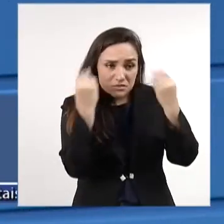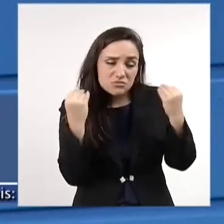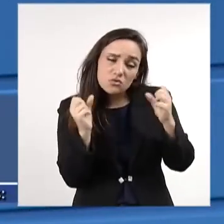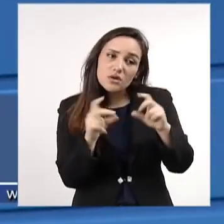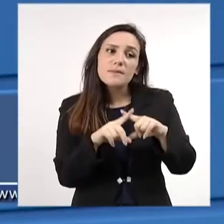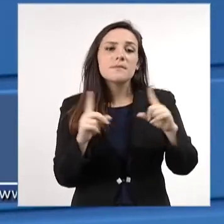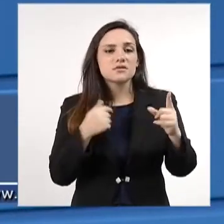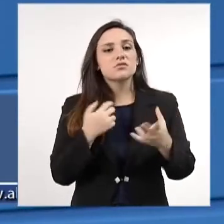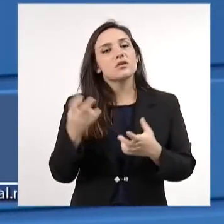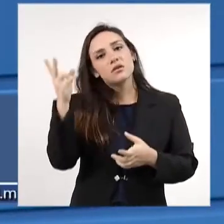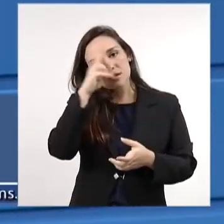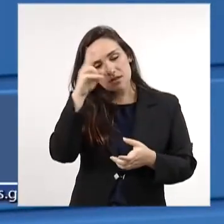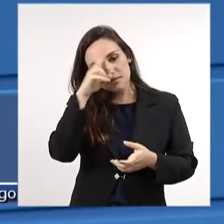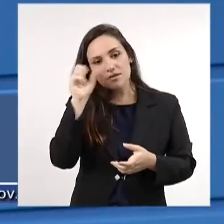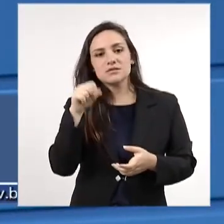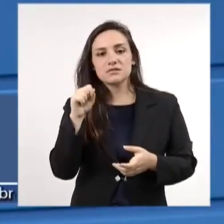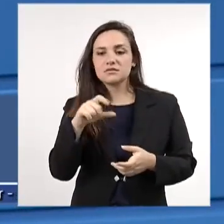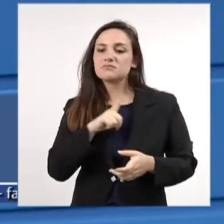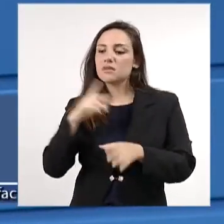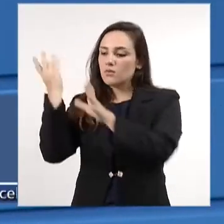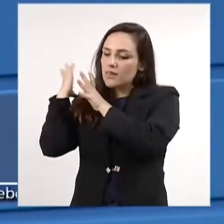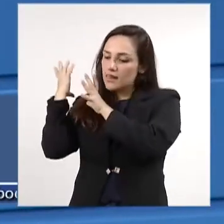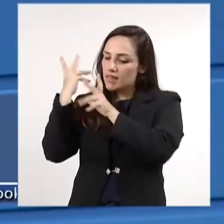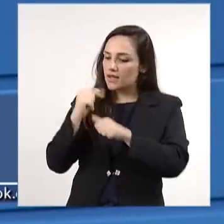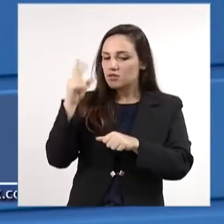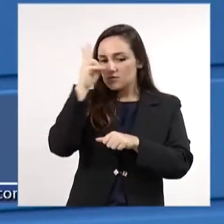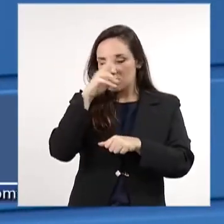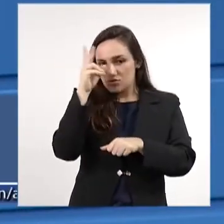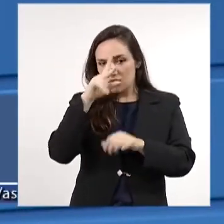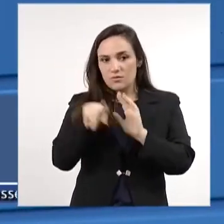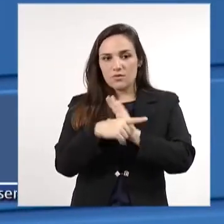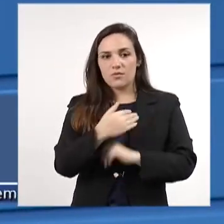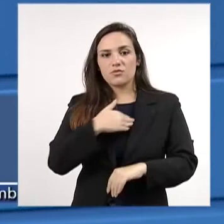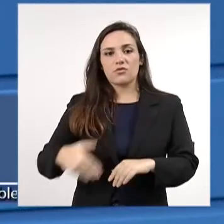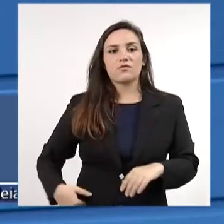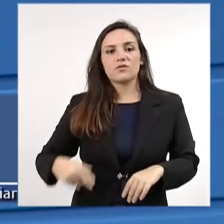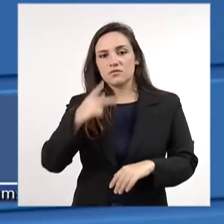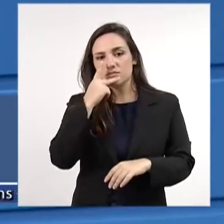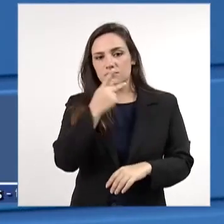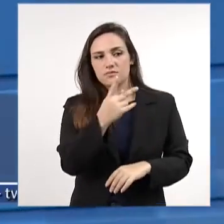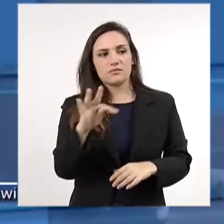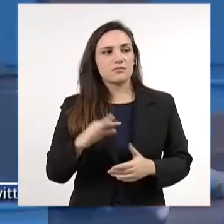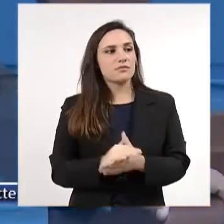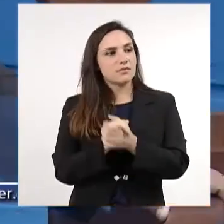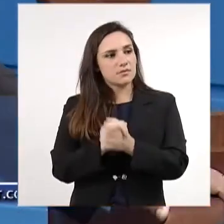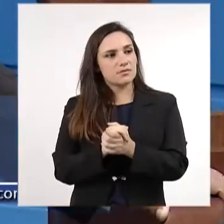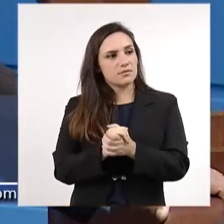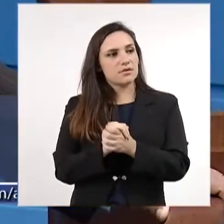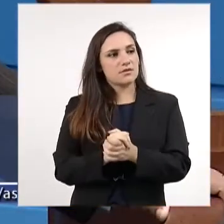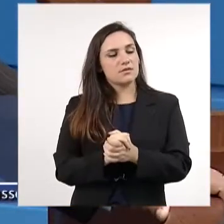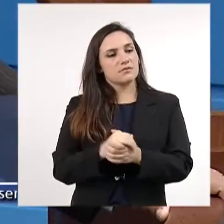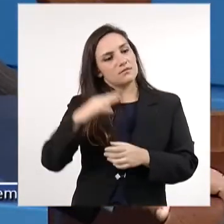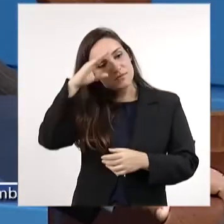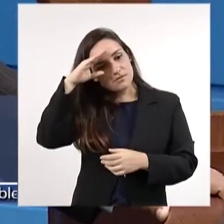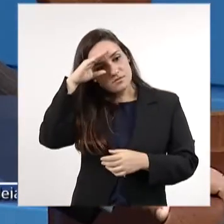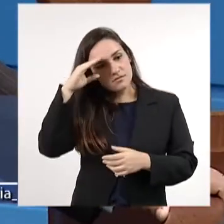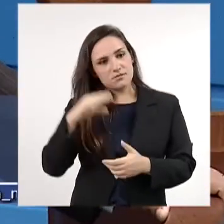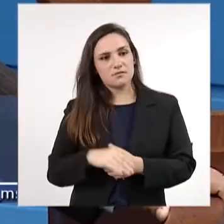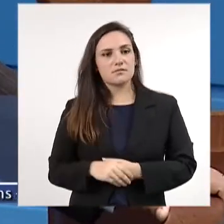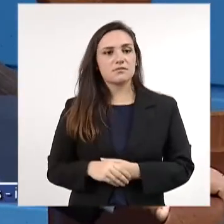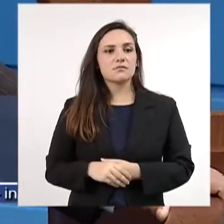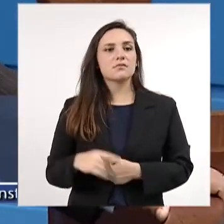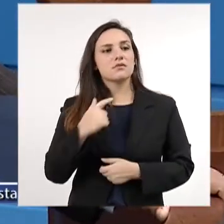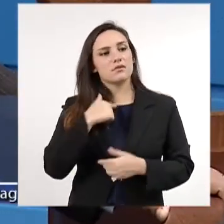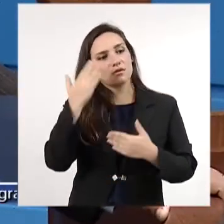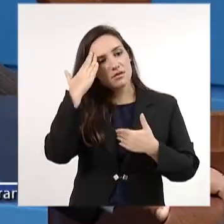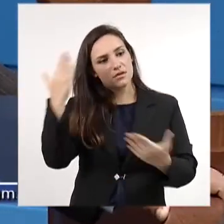para lembrar, né, o legado dos governos do Partido dos Trabalhadores. Parabéns, deputado Cabalmi. Agradeço a paz, Vossa